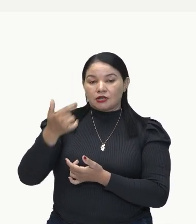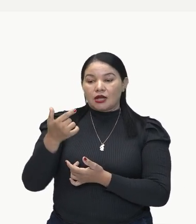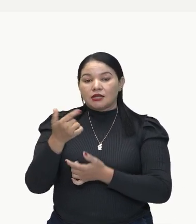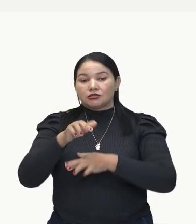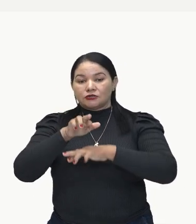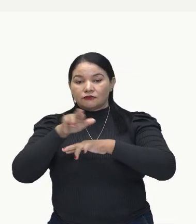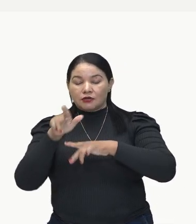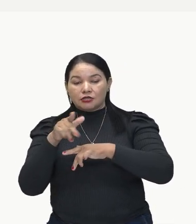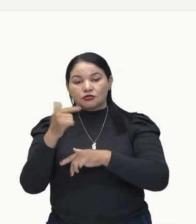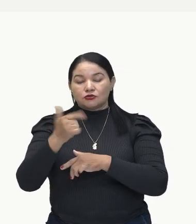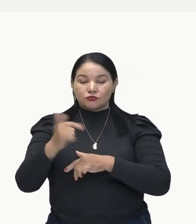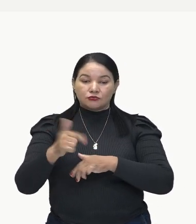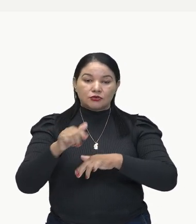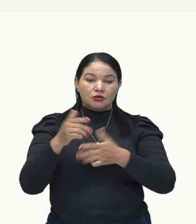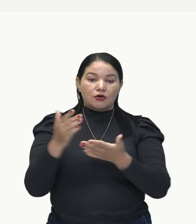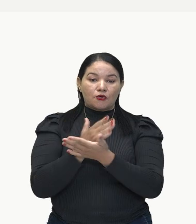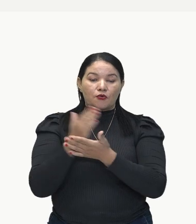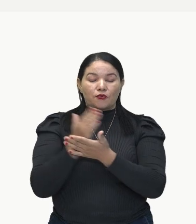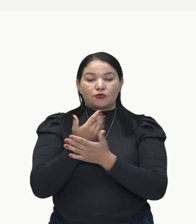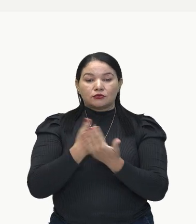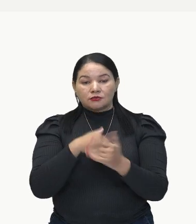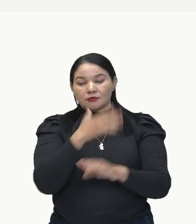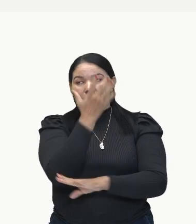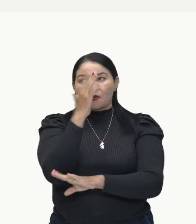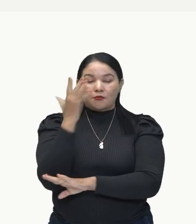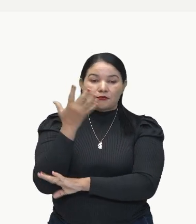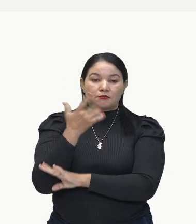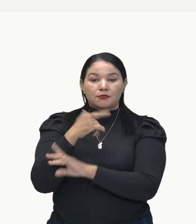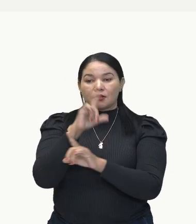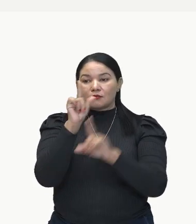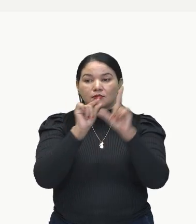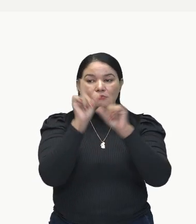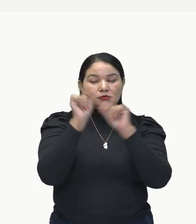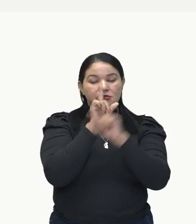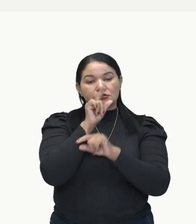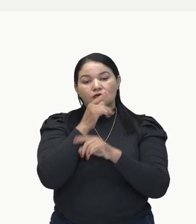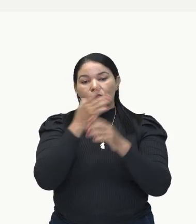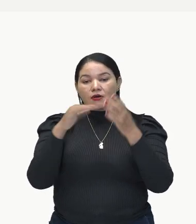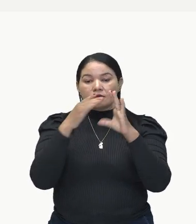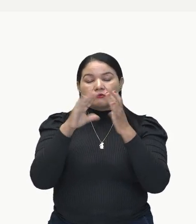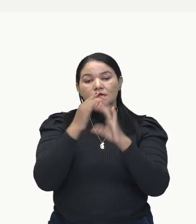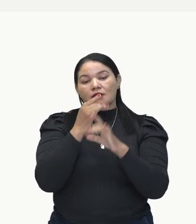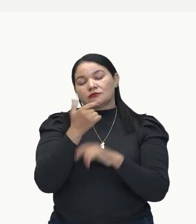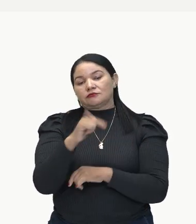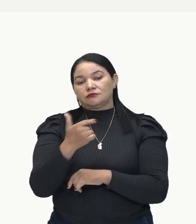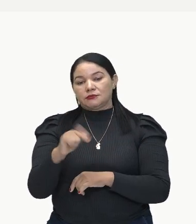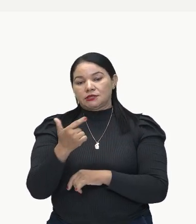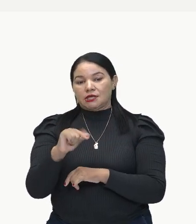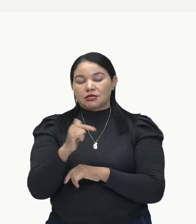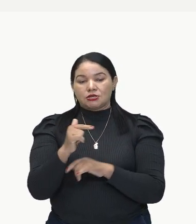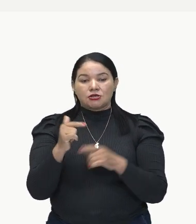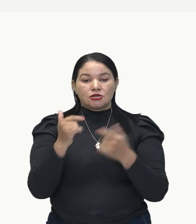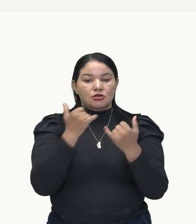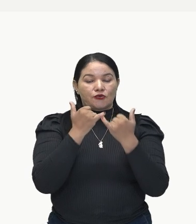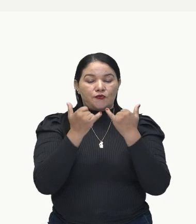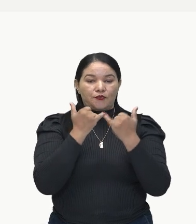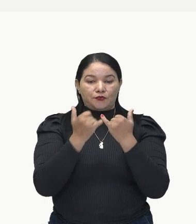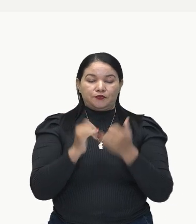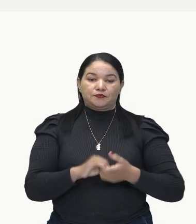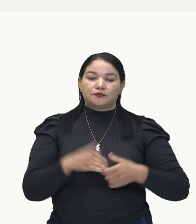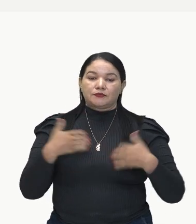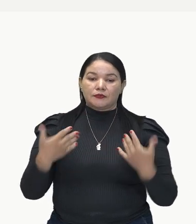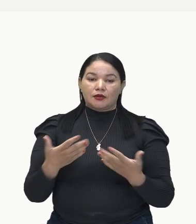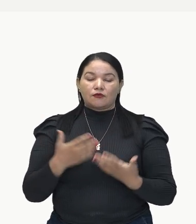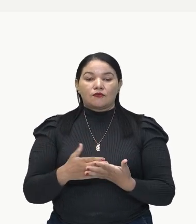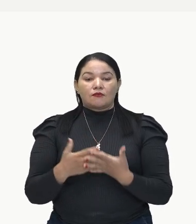palmeiras onde canta o sabiá. Muito bonito aí a nossa canção do exílio. Falamos sobre a canção do exílio para